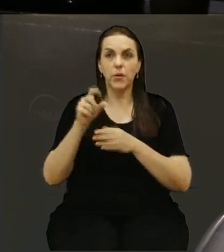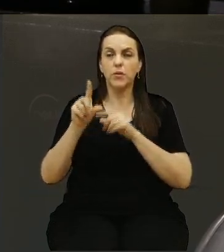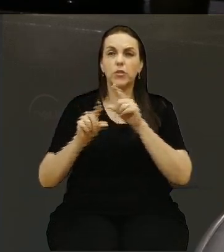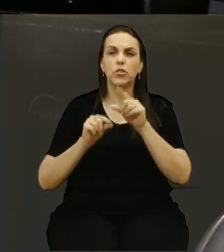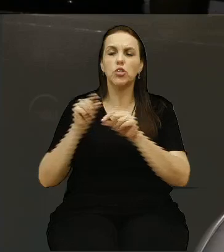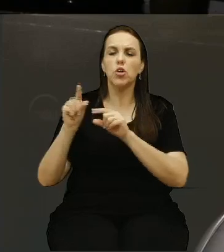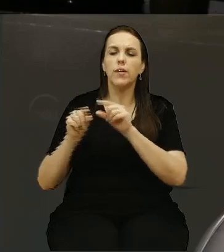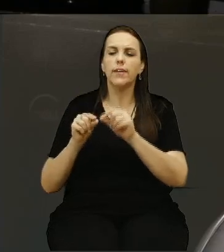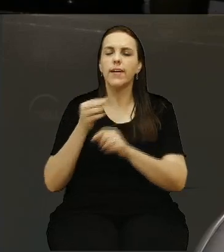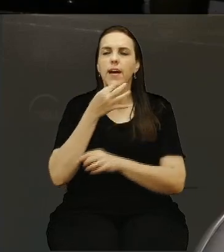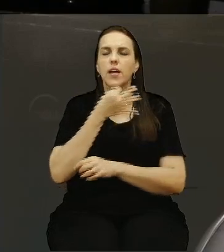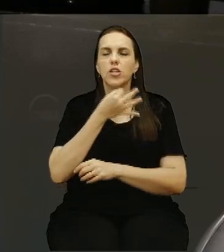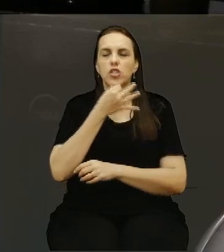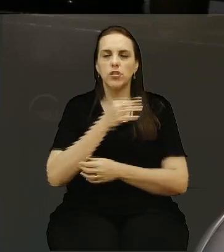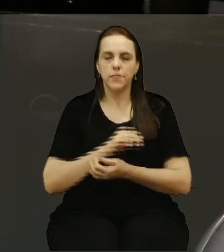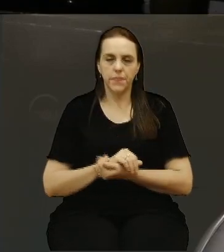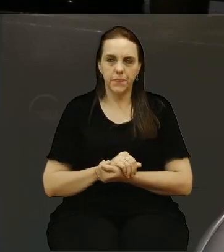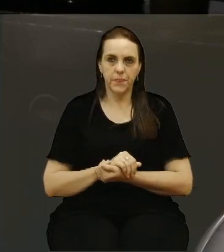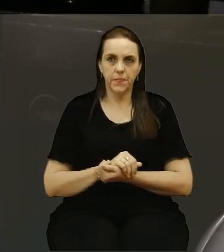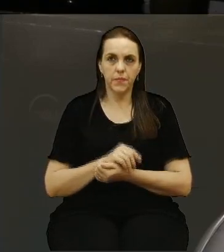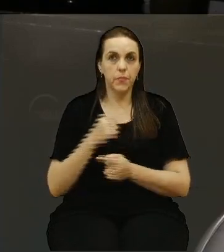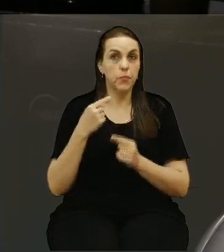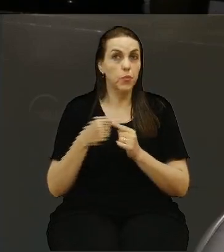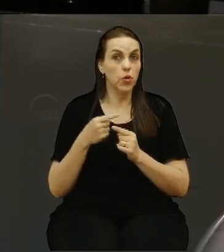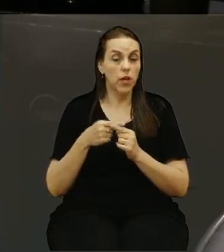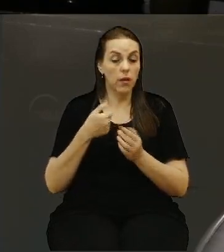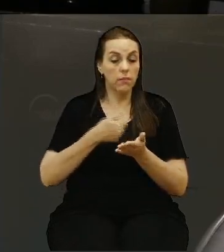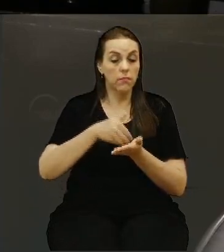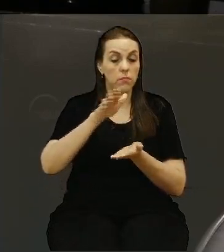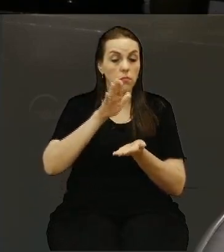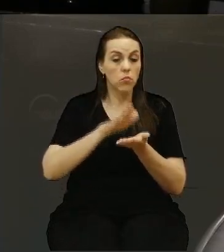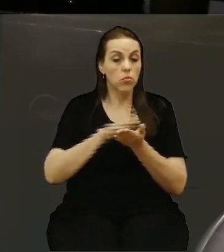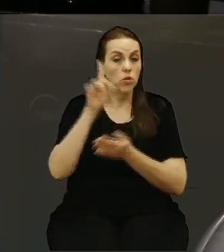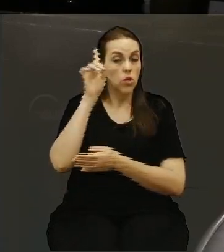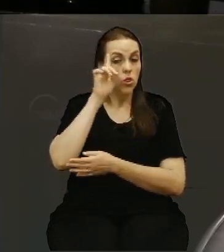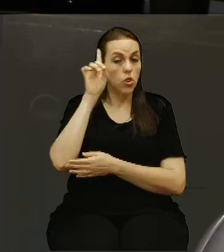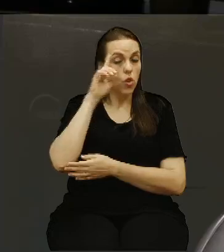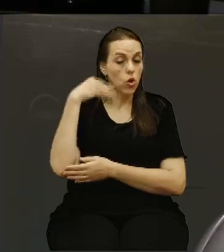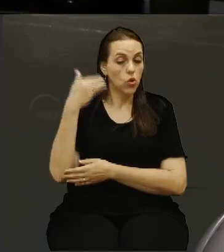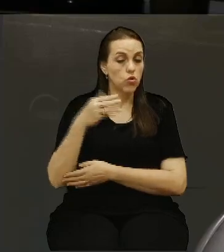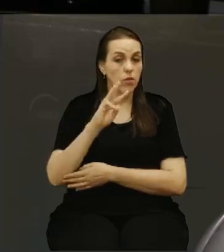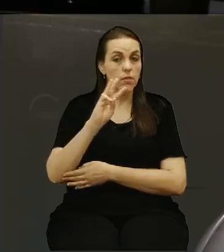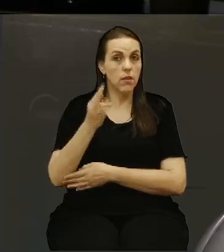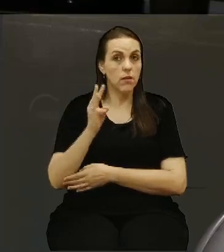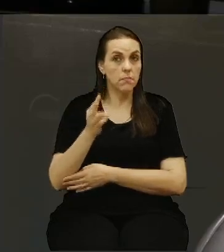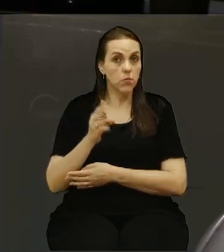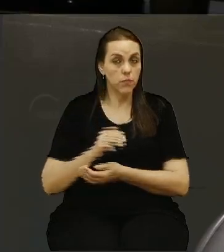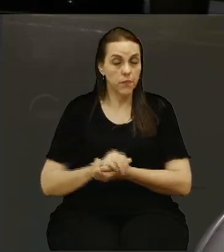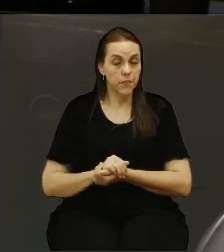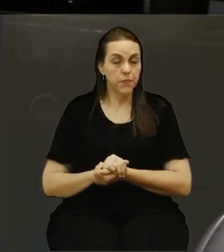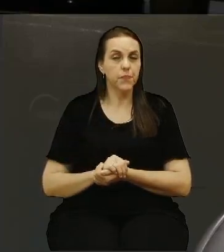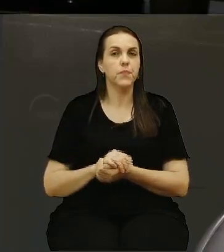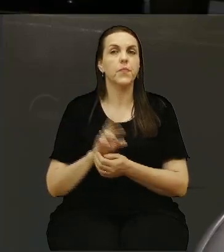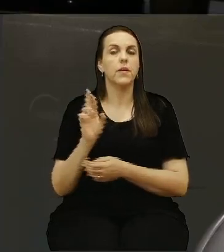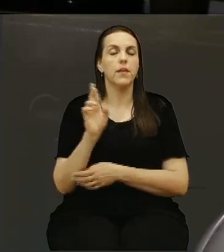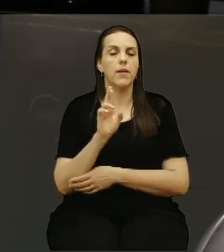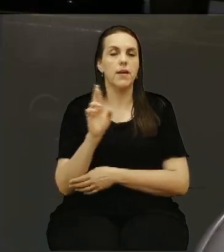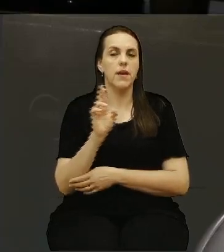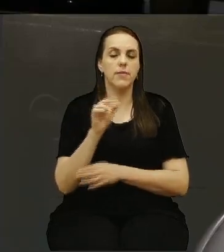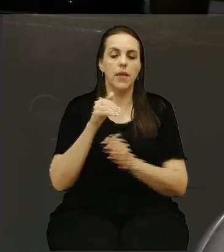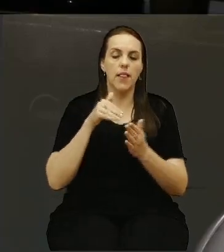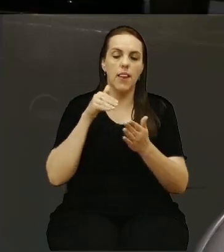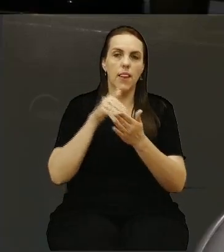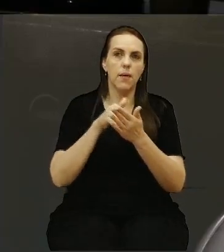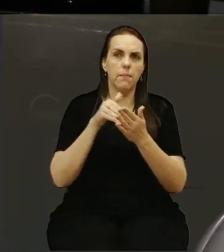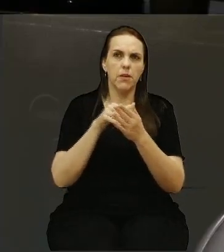Sul, sob pena de multa diária de R$ 3.000, com limite